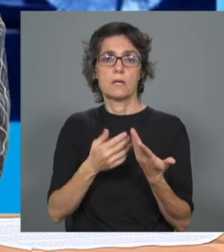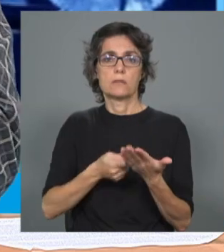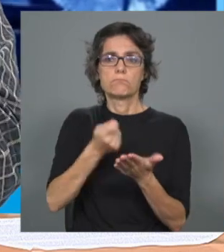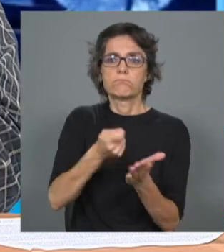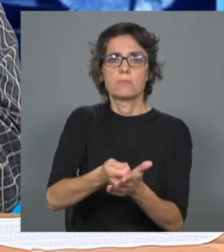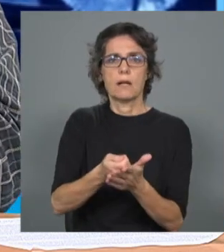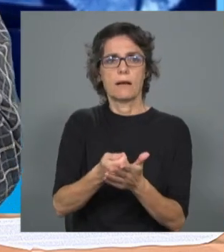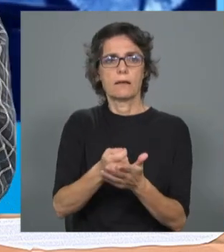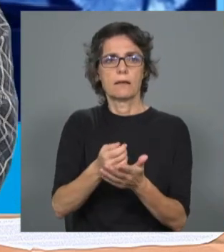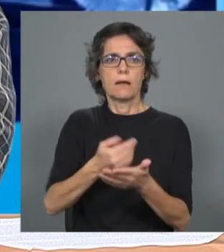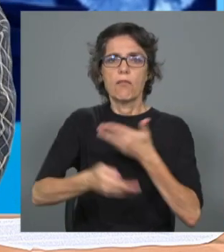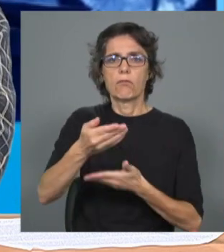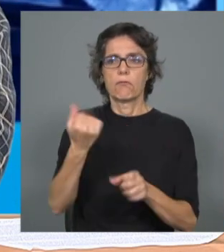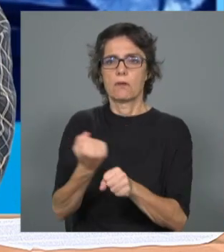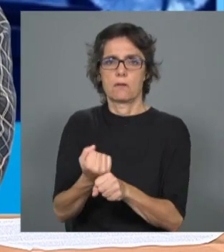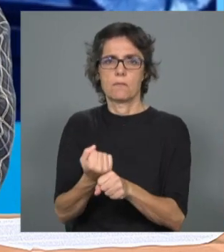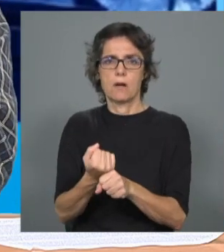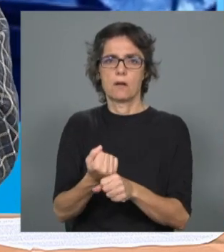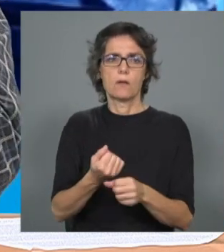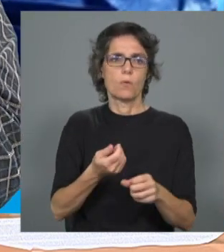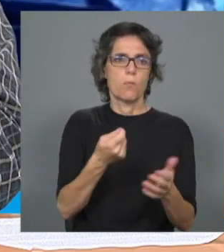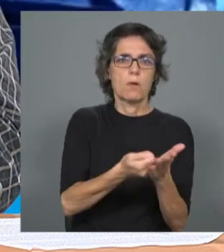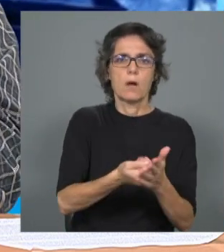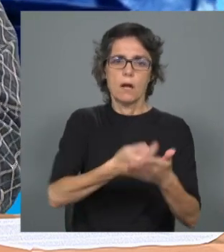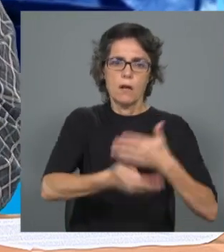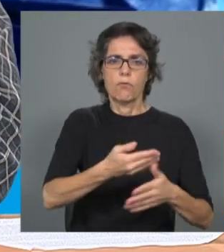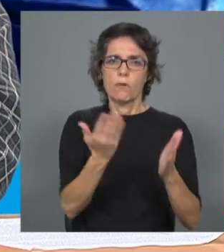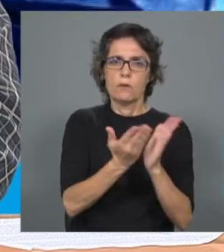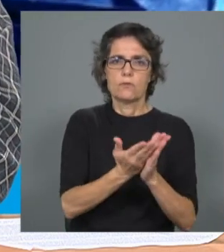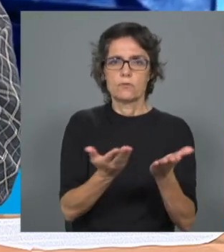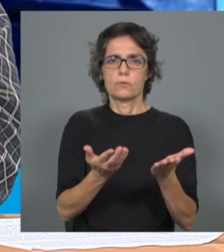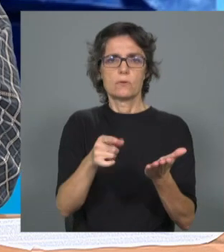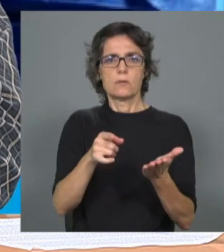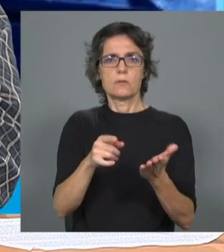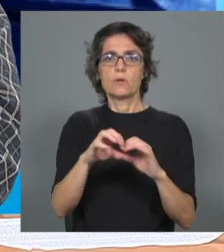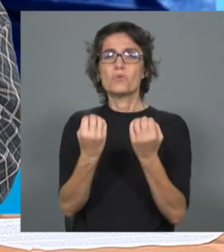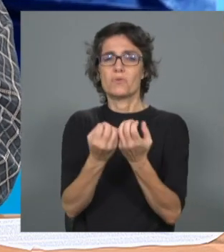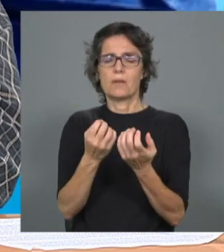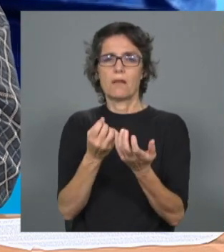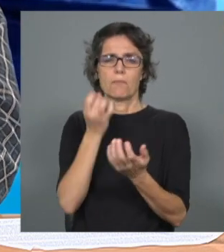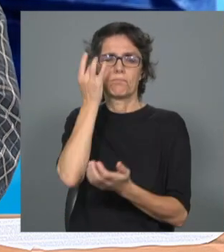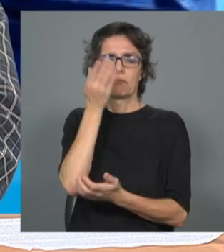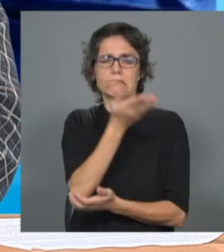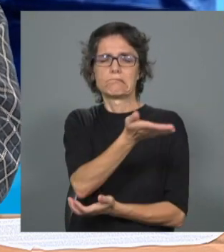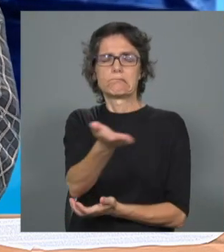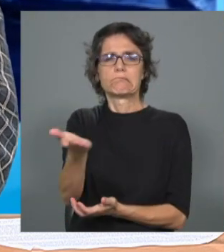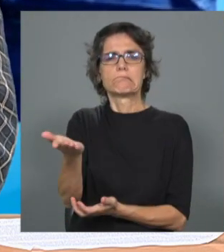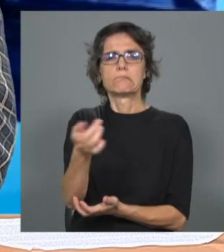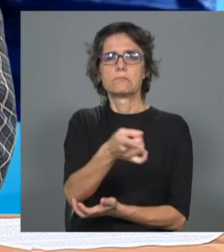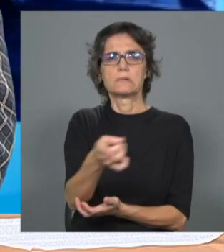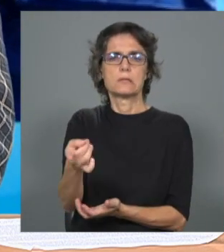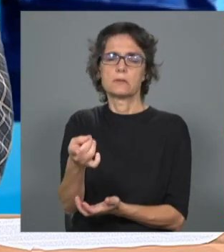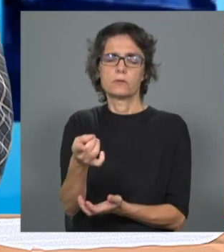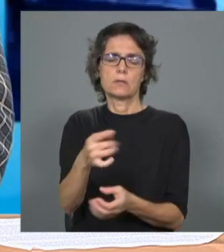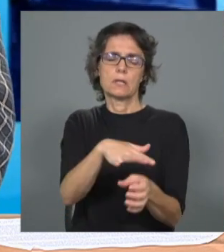trabalhar. Portanto, a sociedade está muito envolvida neste tipo de corrupção que é transversal a todos os